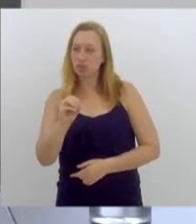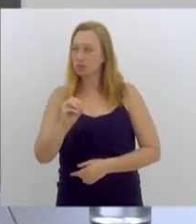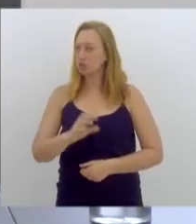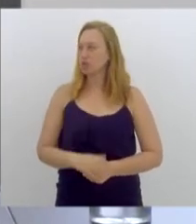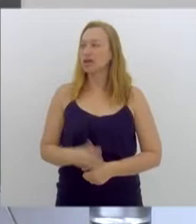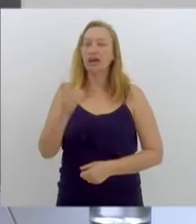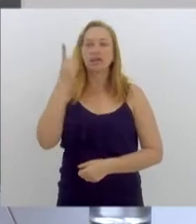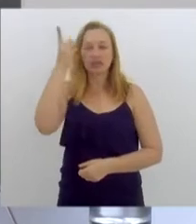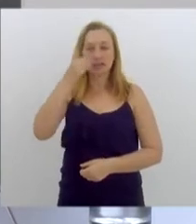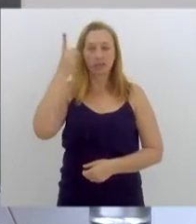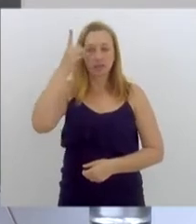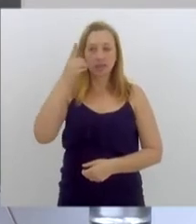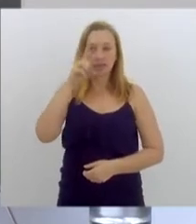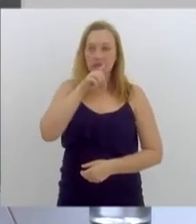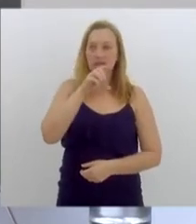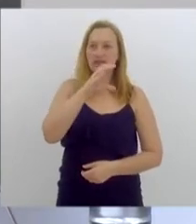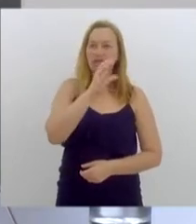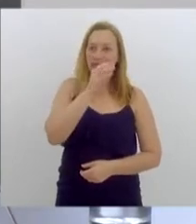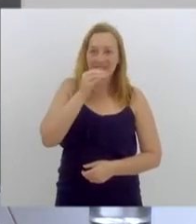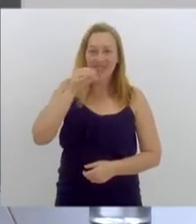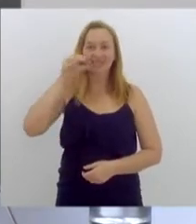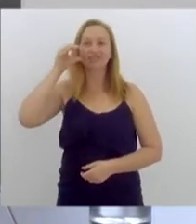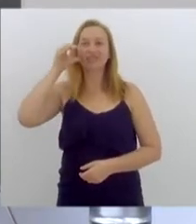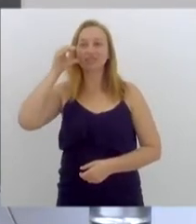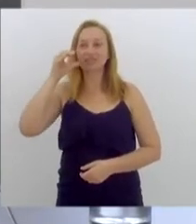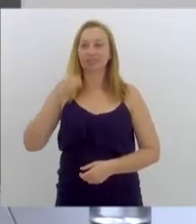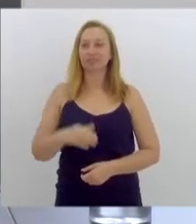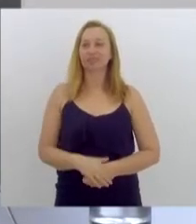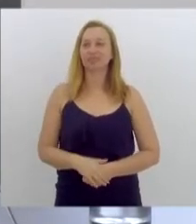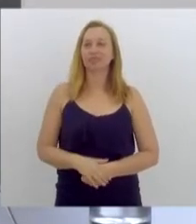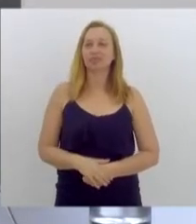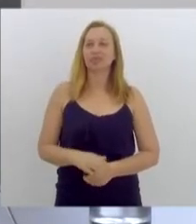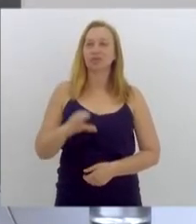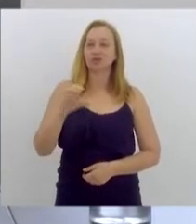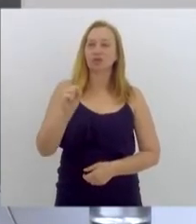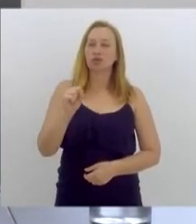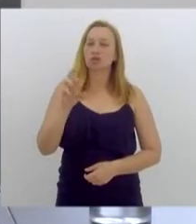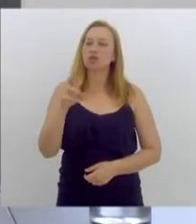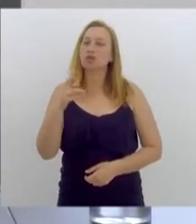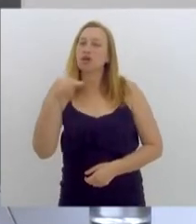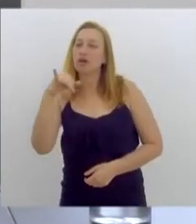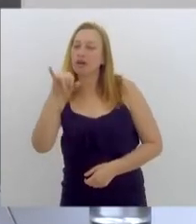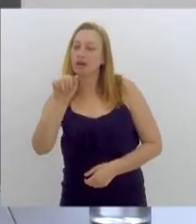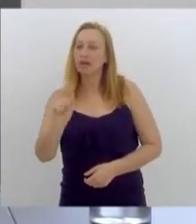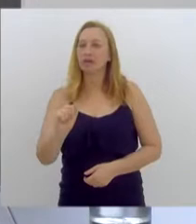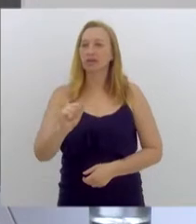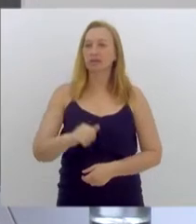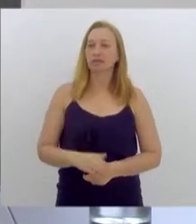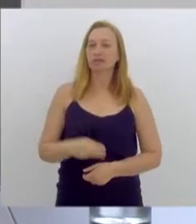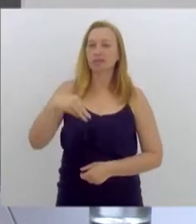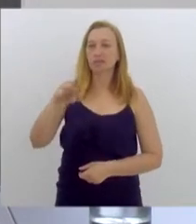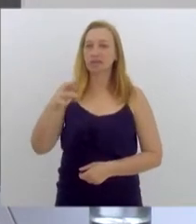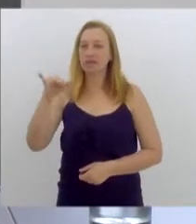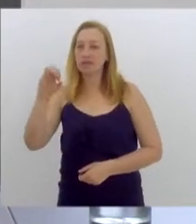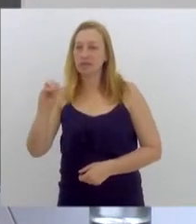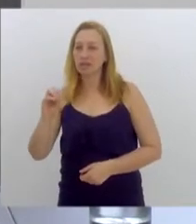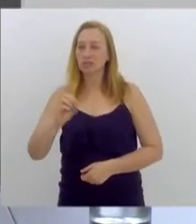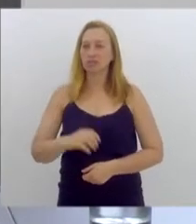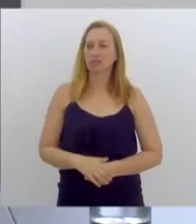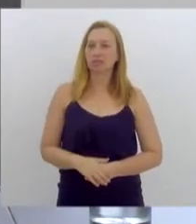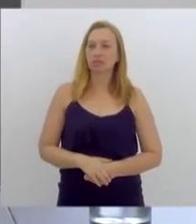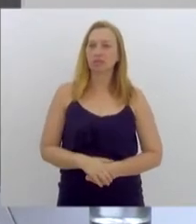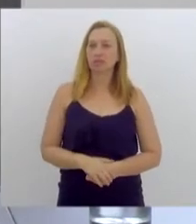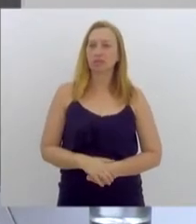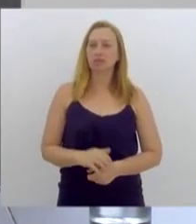a deputada Célia Jordão a Soraya Souza o Marcelo Vieira